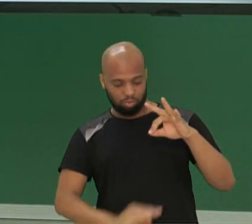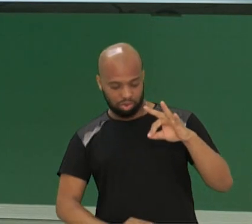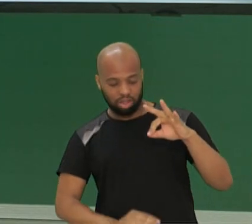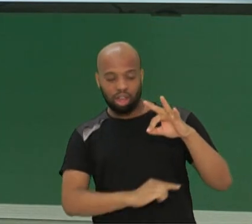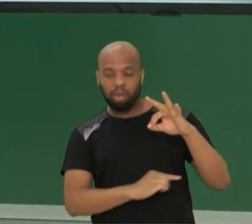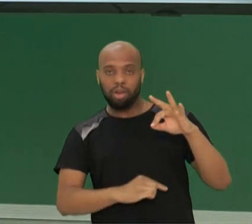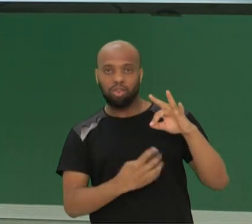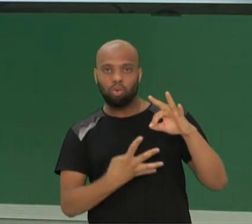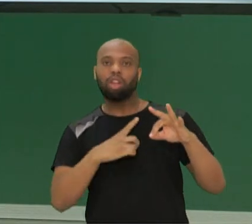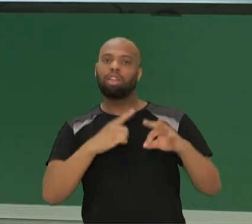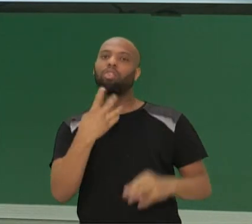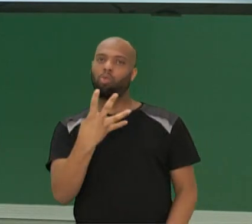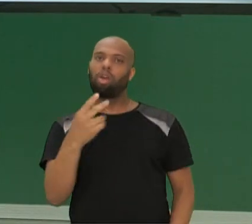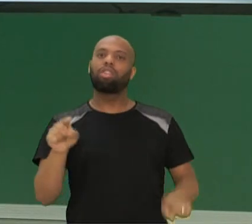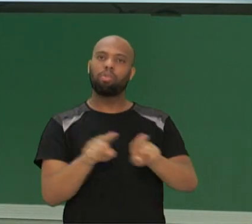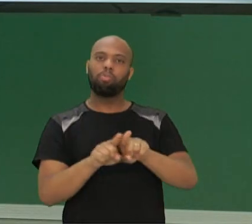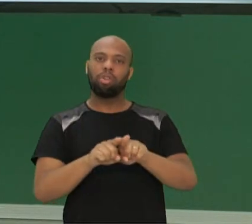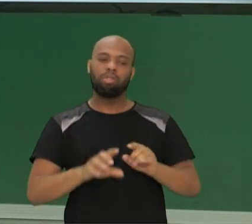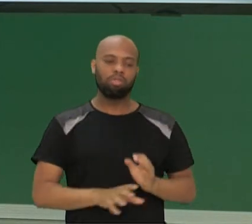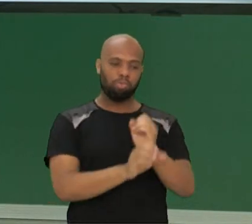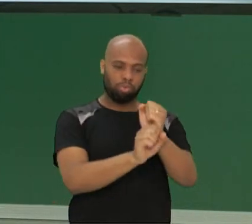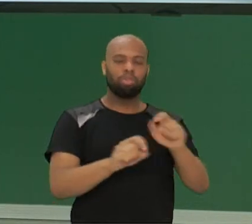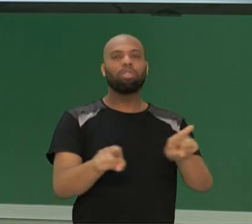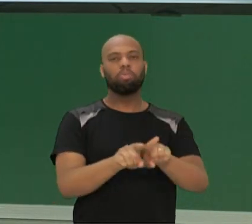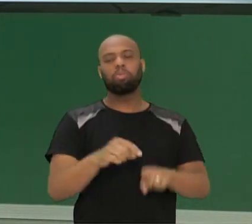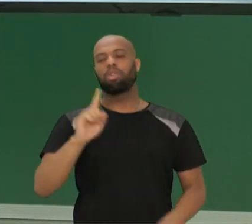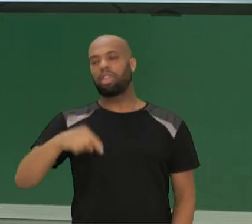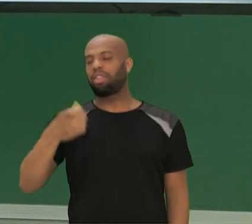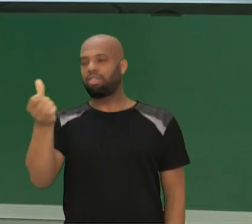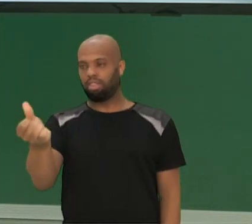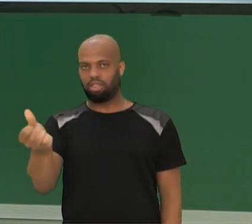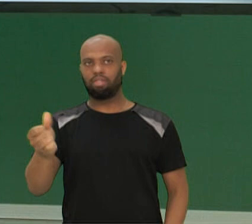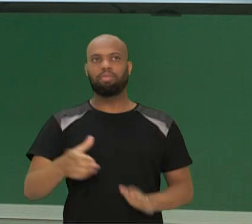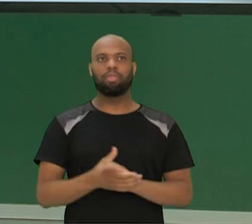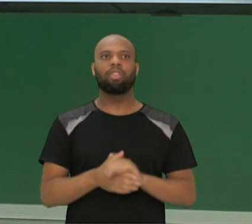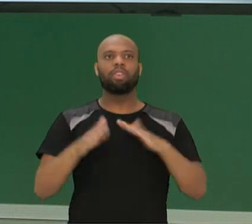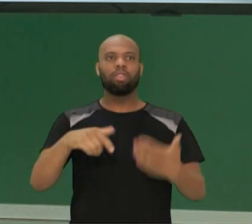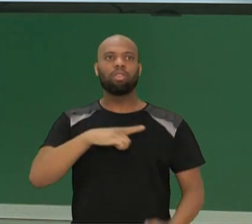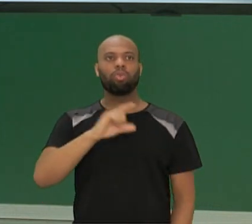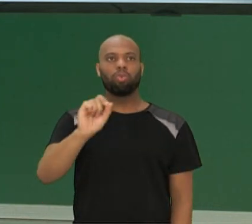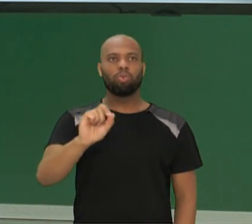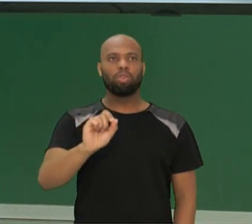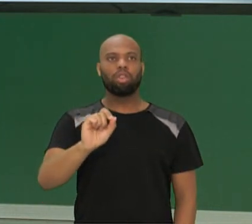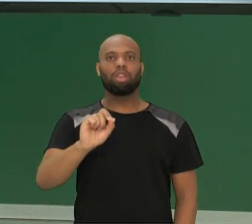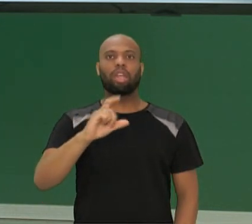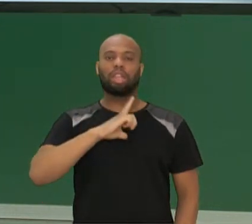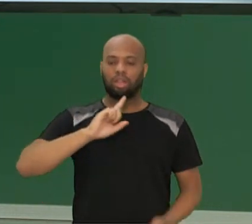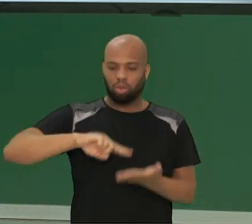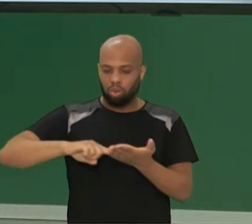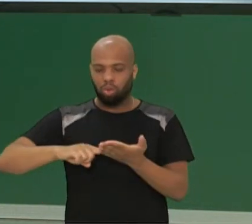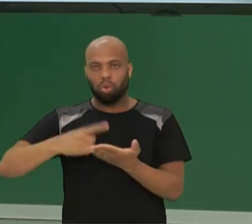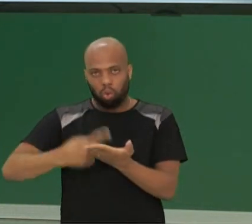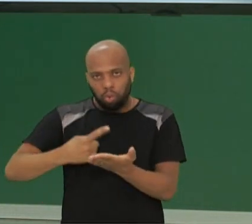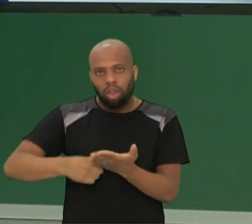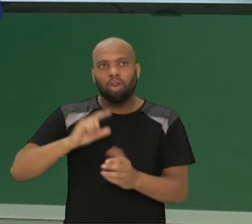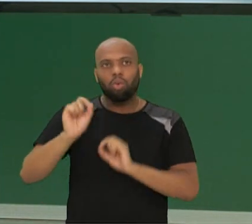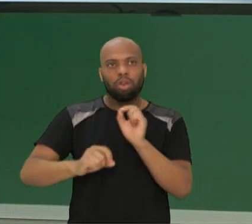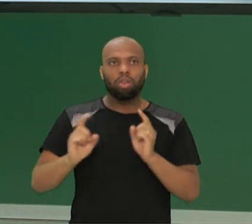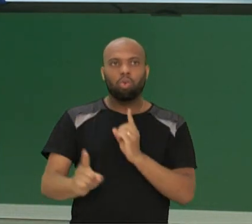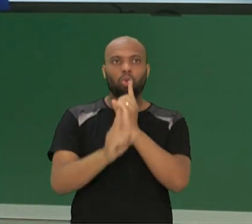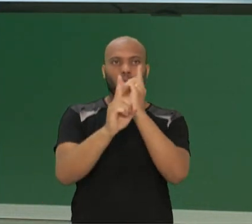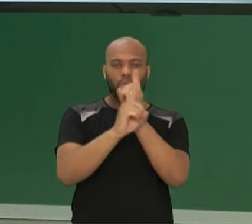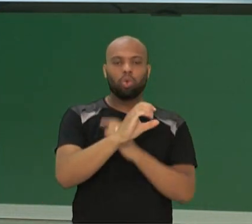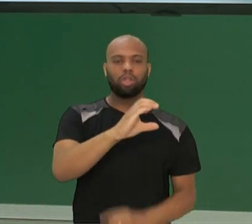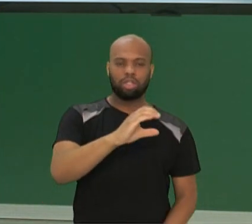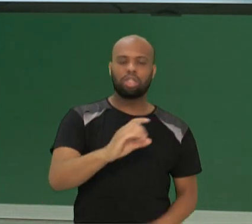unidades. Mais as 2 unidades até o centro são 6. Então, ficamos aqui combinados que temos o valor de C, temos o